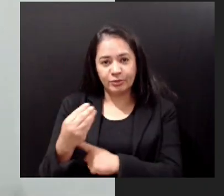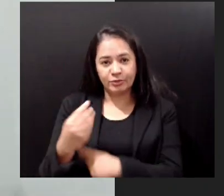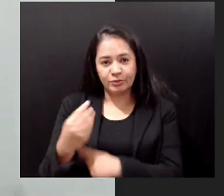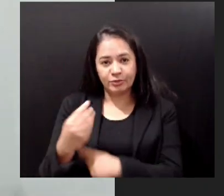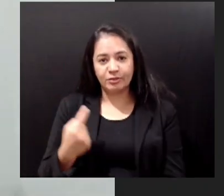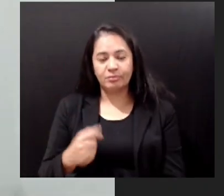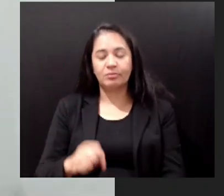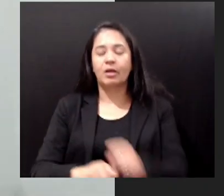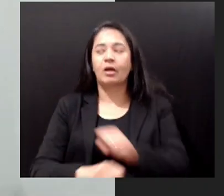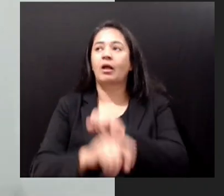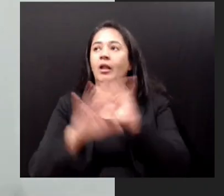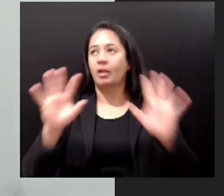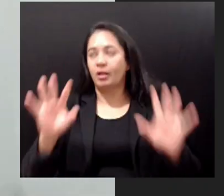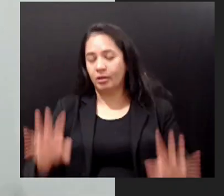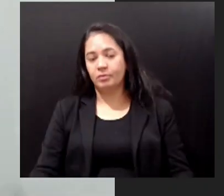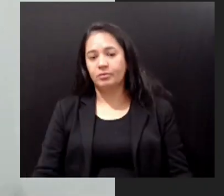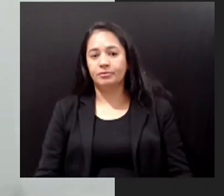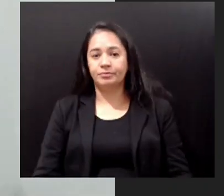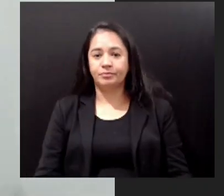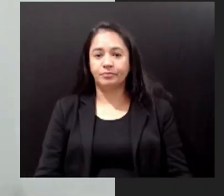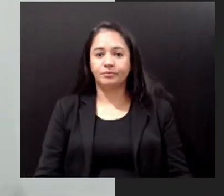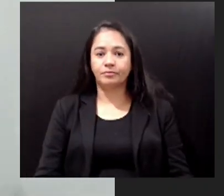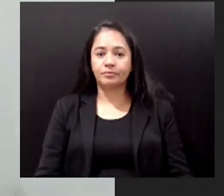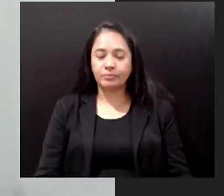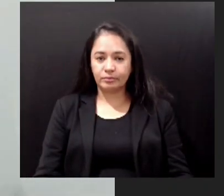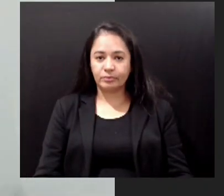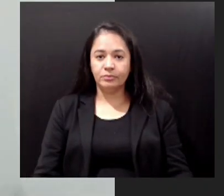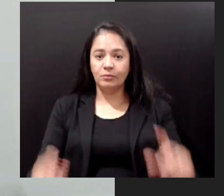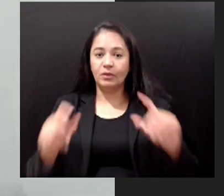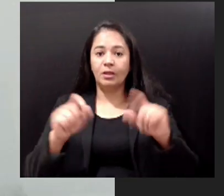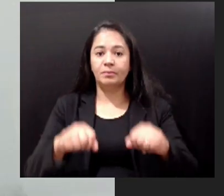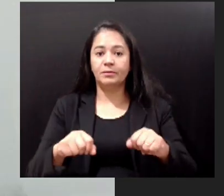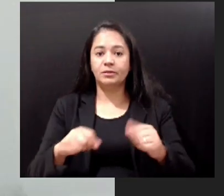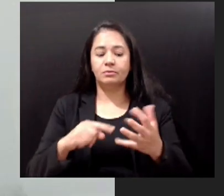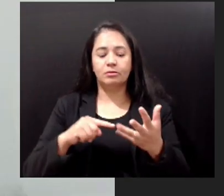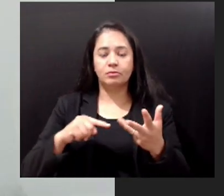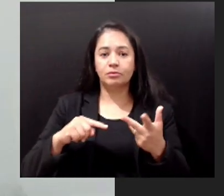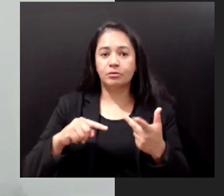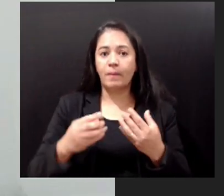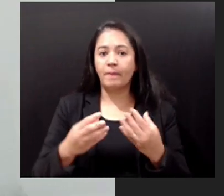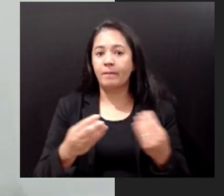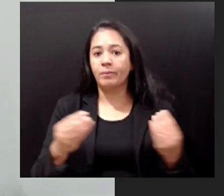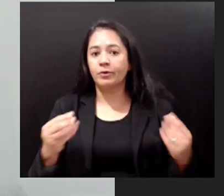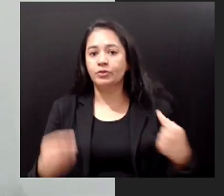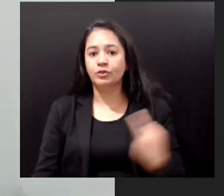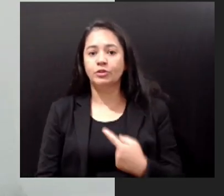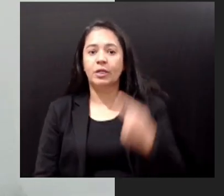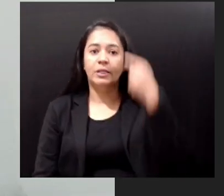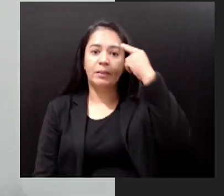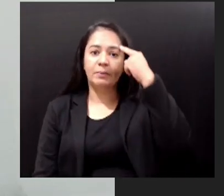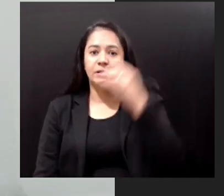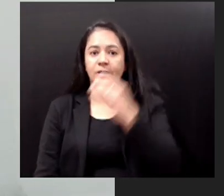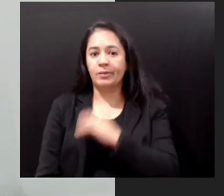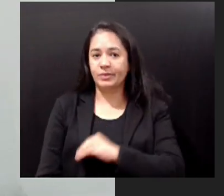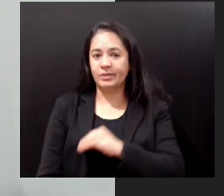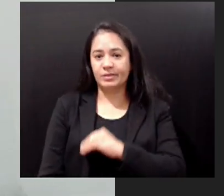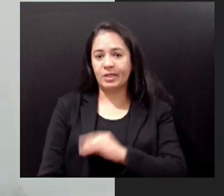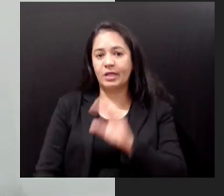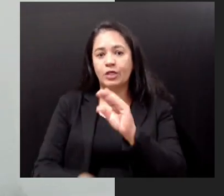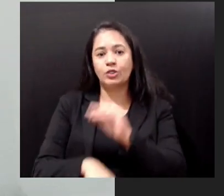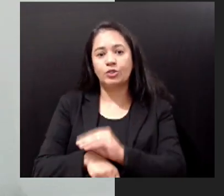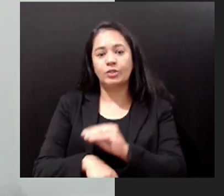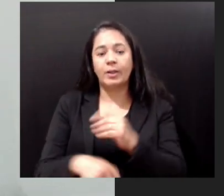Claro. Olha só, as possibilidades elas são inúmeras. Quando nós pensamos em alimentos, nós temos de